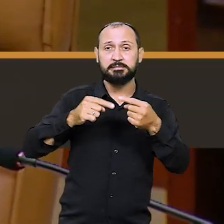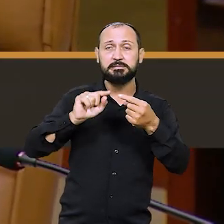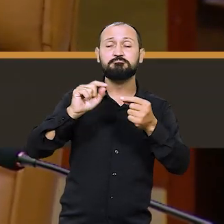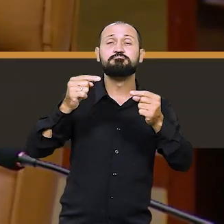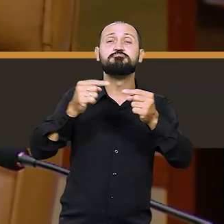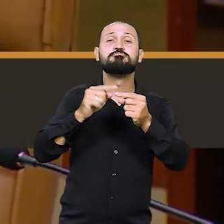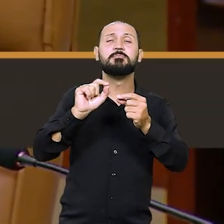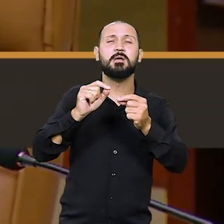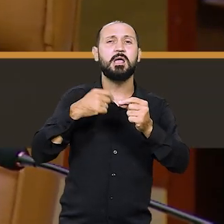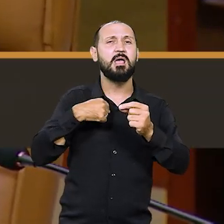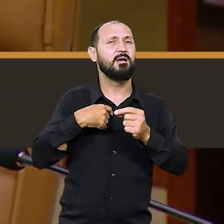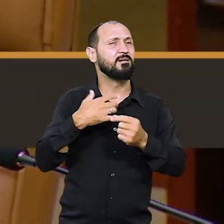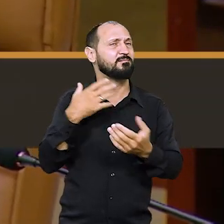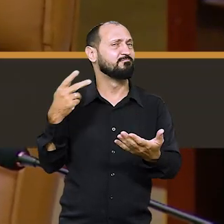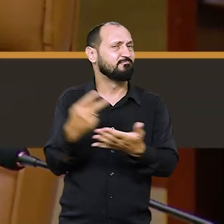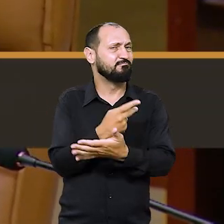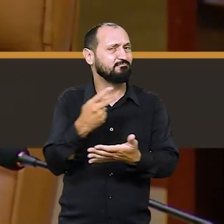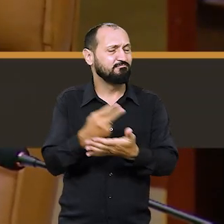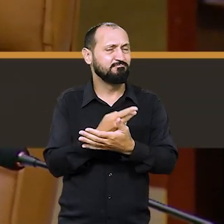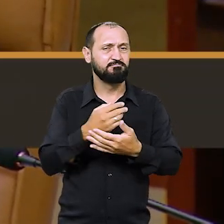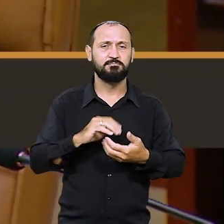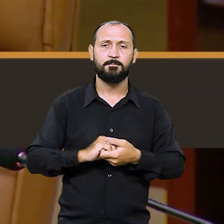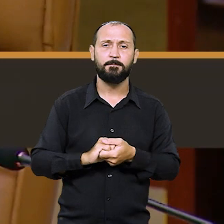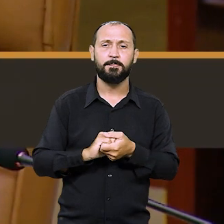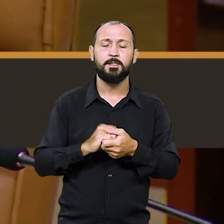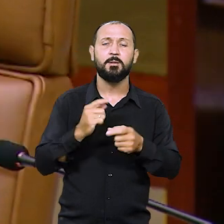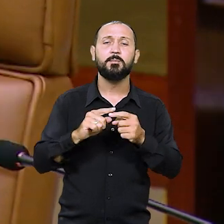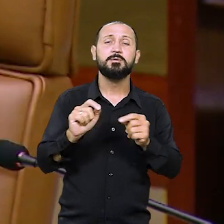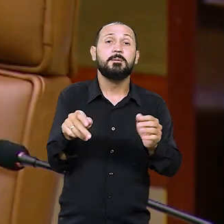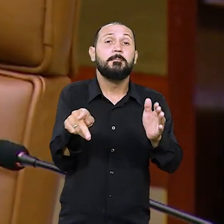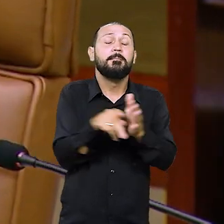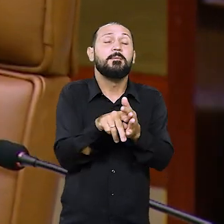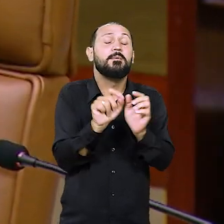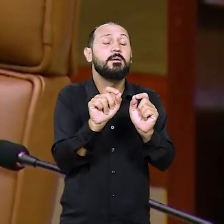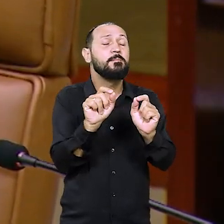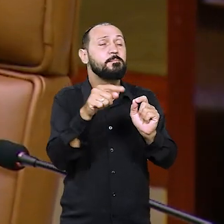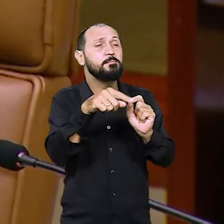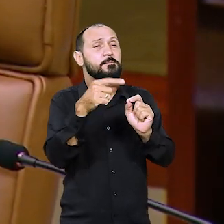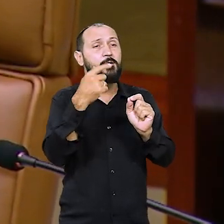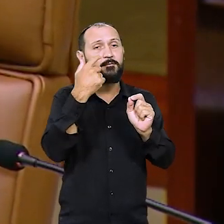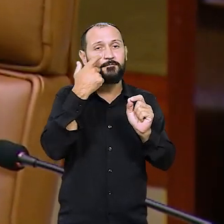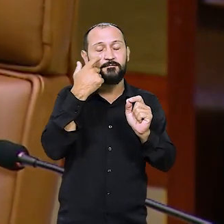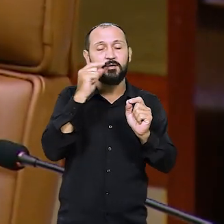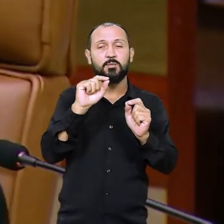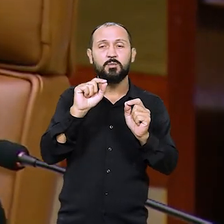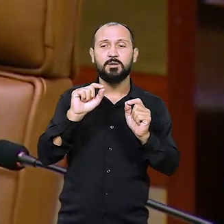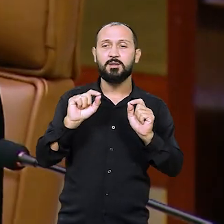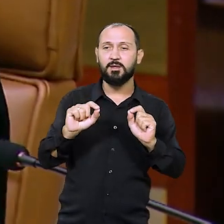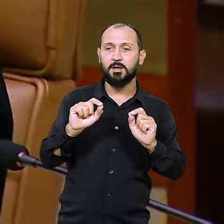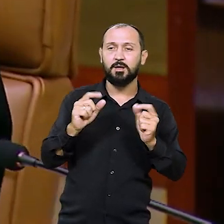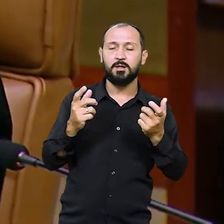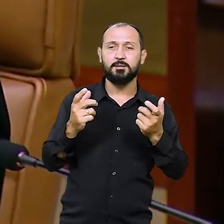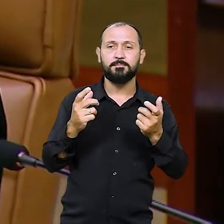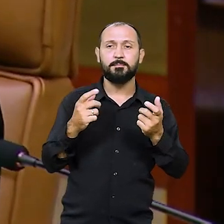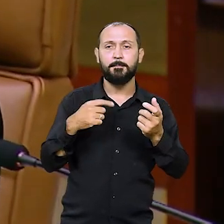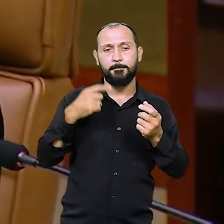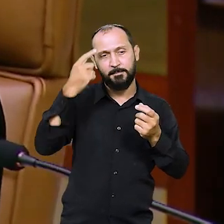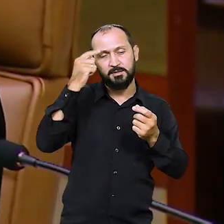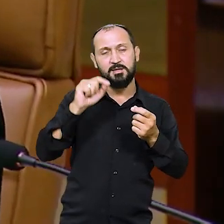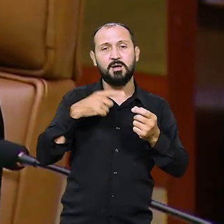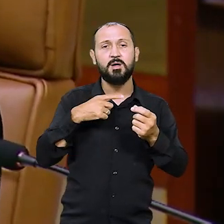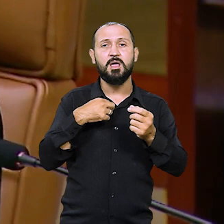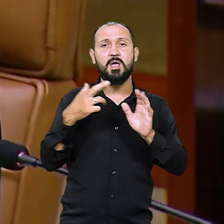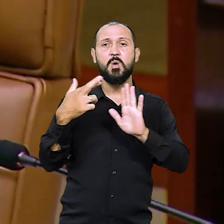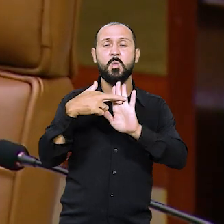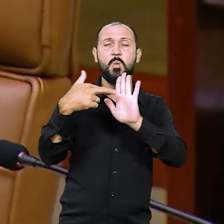inconstitucionalidade é meio absurdo. Porque essa ação direta de inconstitucionalidade, ela visa